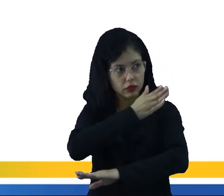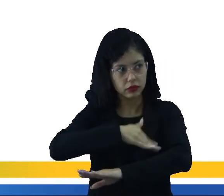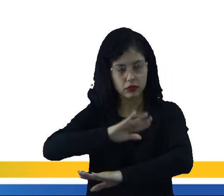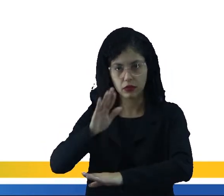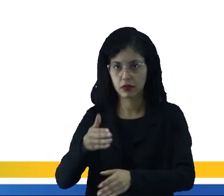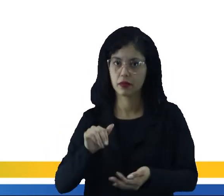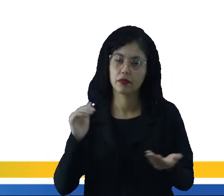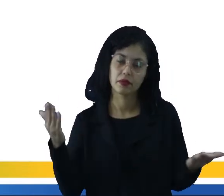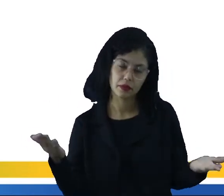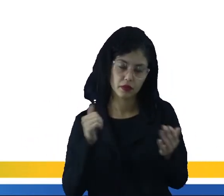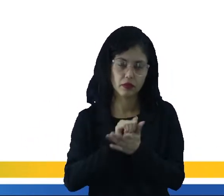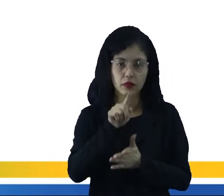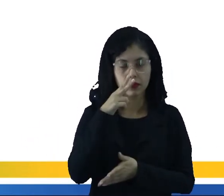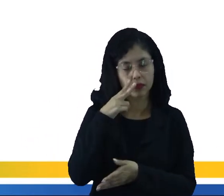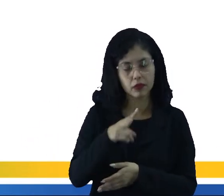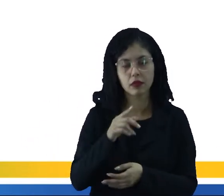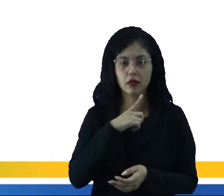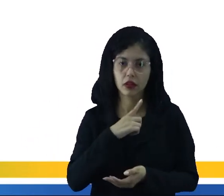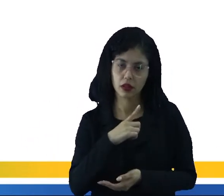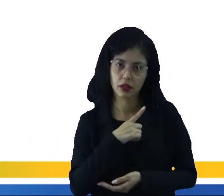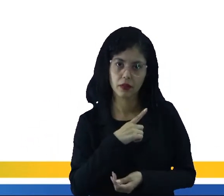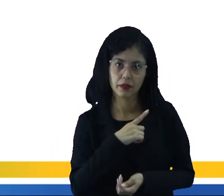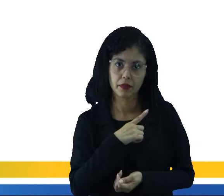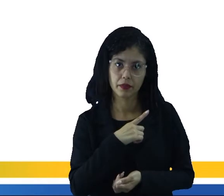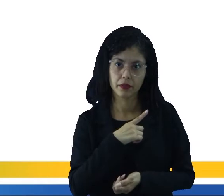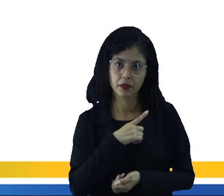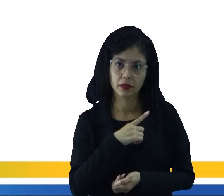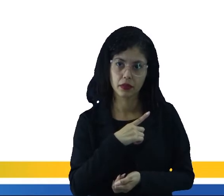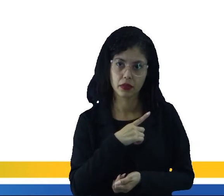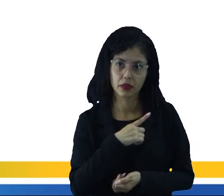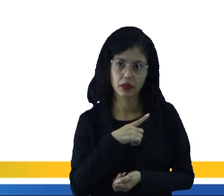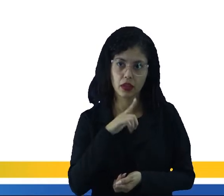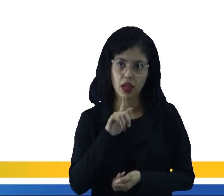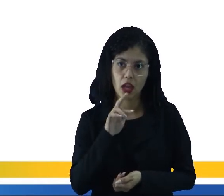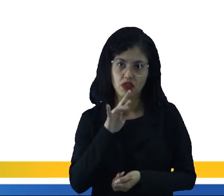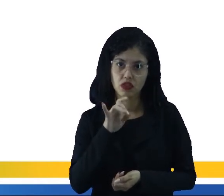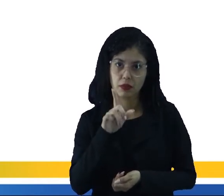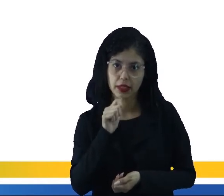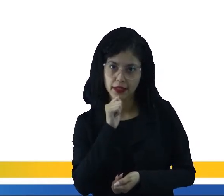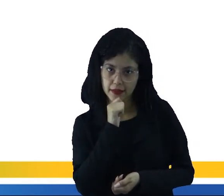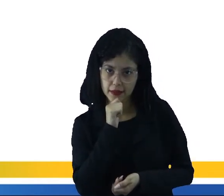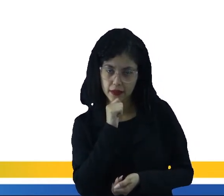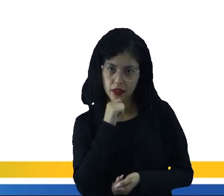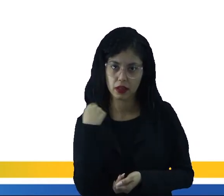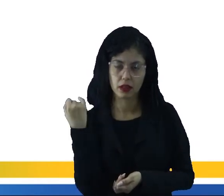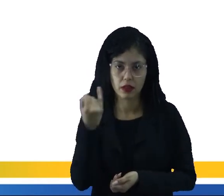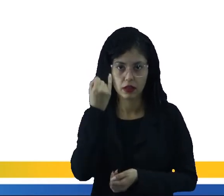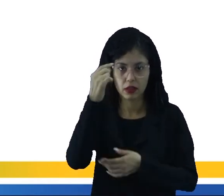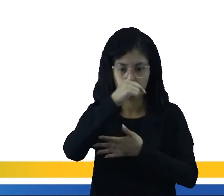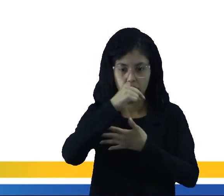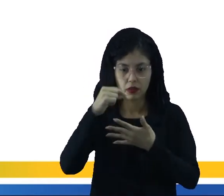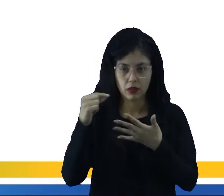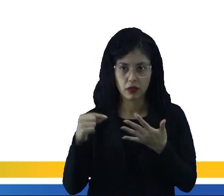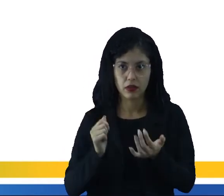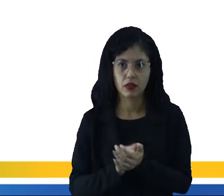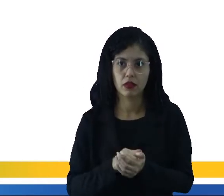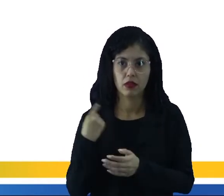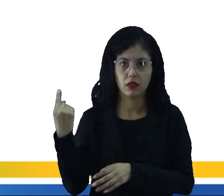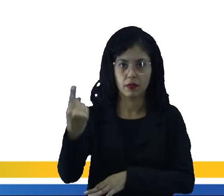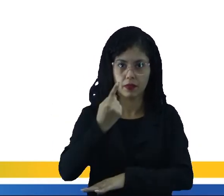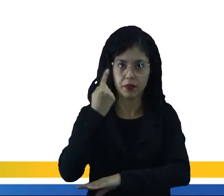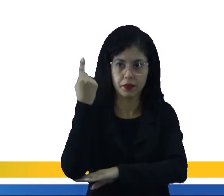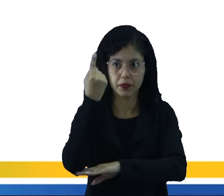se você desejar, você vai ver que ela tem altimetria, esse é o principal elemento dela, porque estamos falando